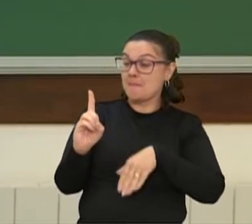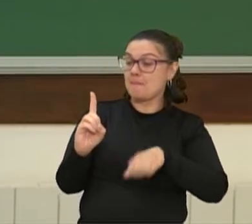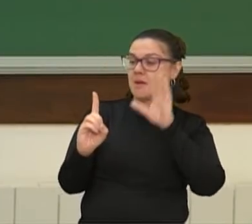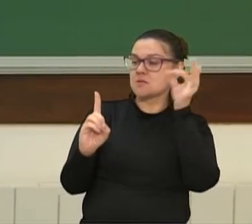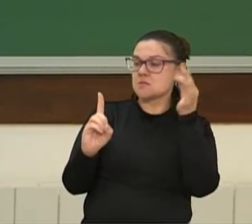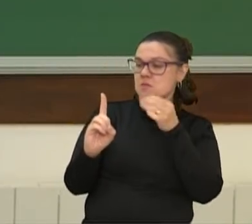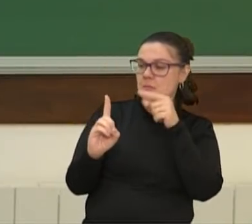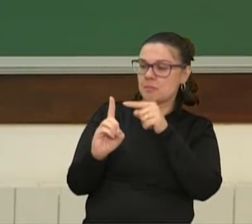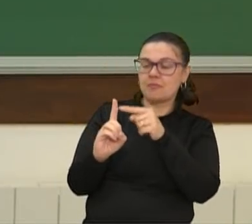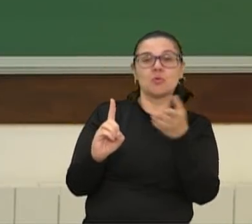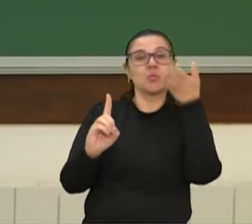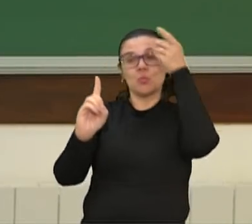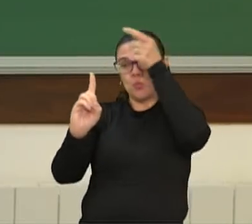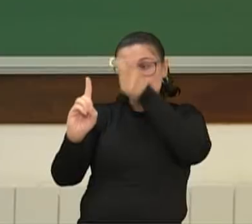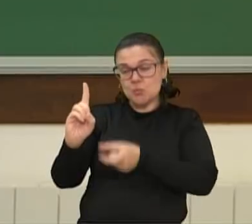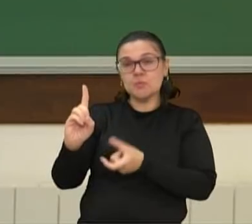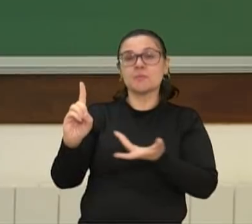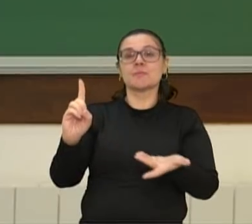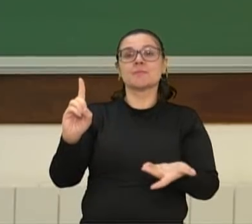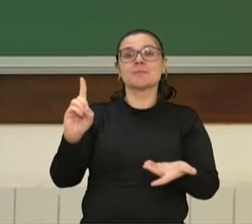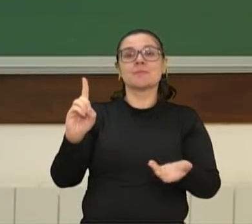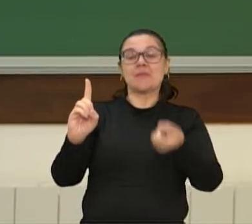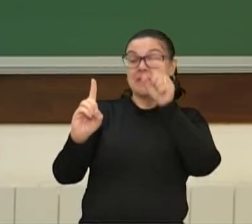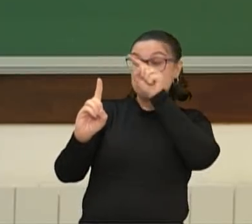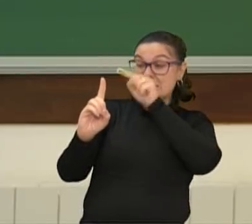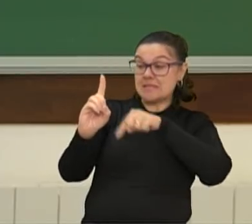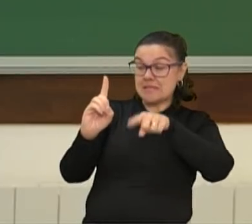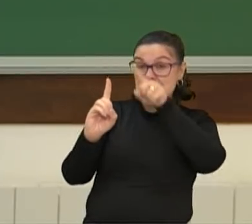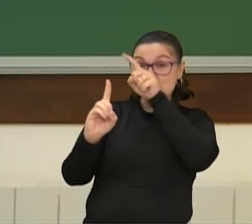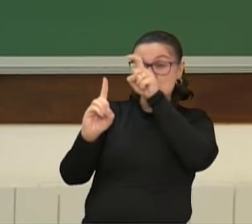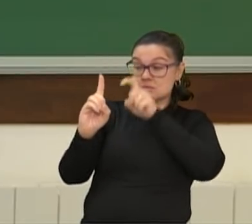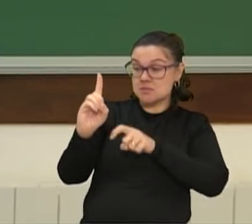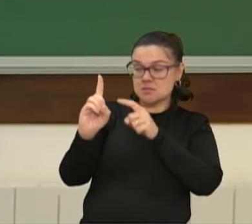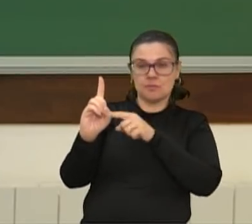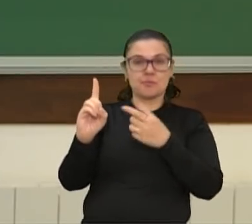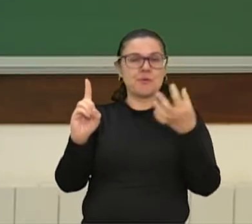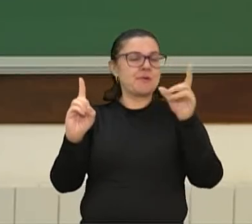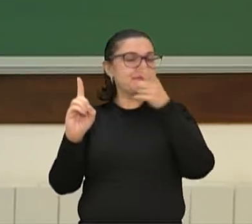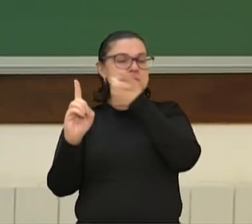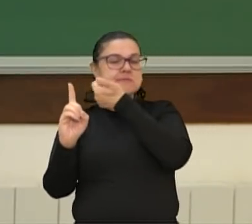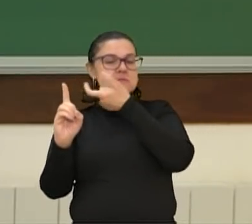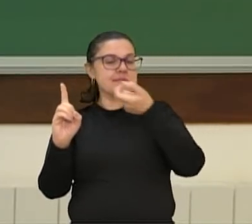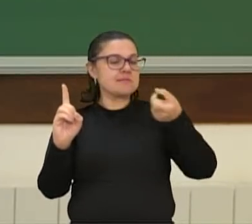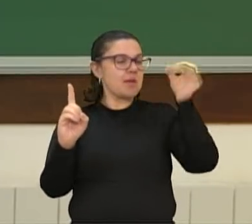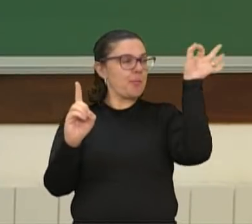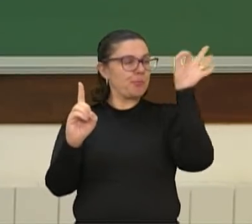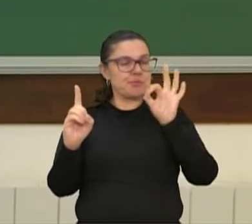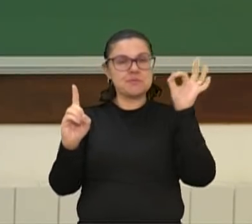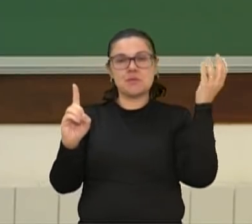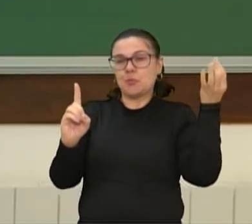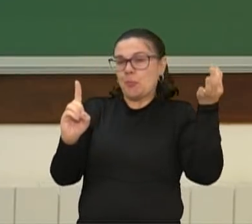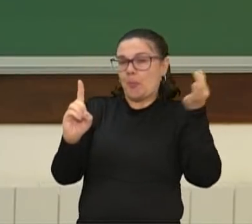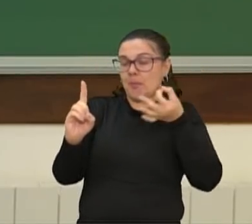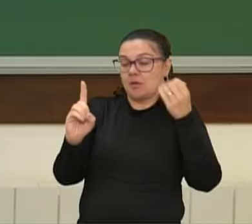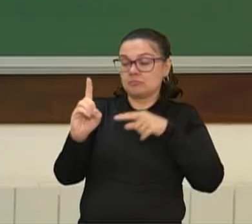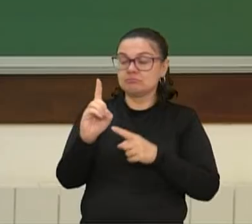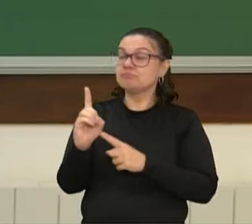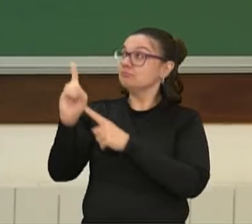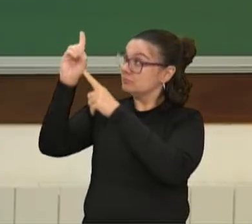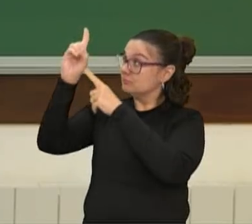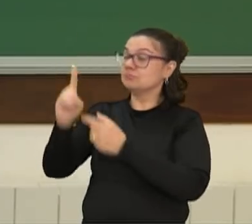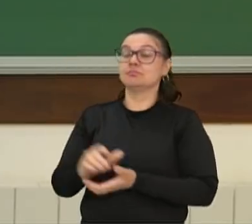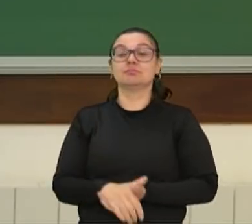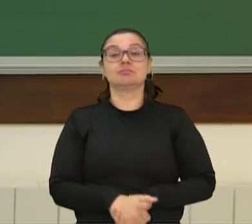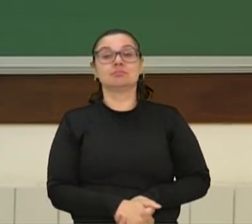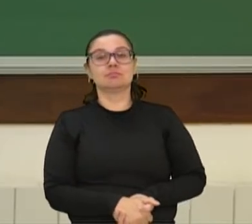mais perfeito do que aquilo. E esse que tem 100% do grau de perfeição é